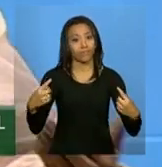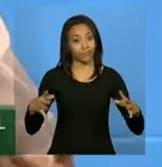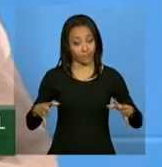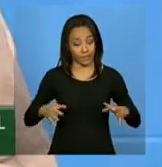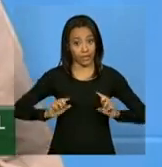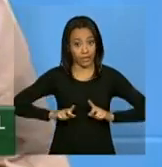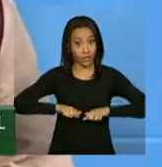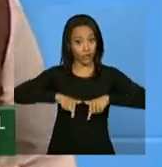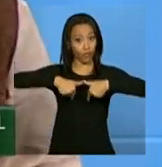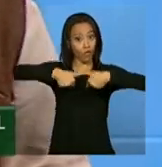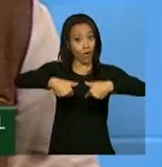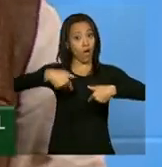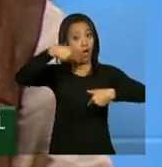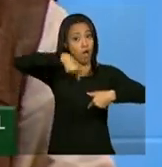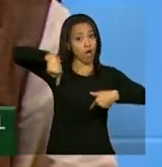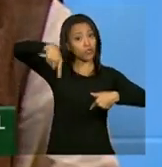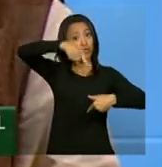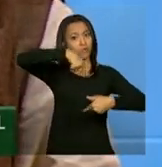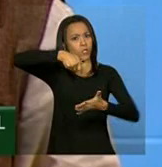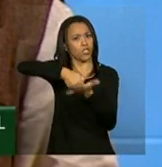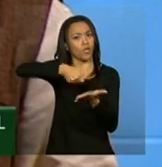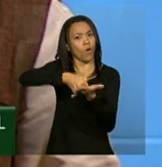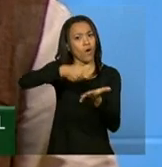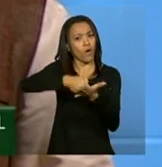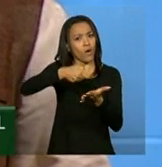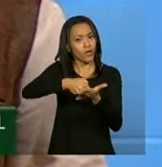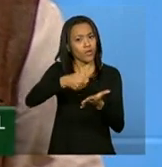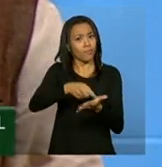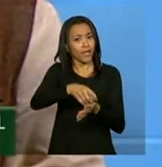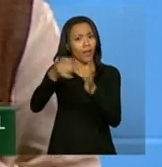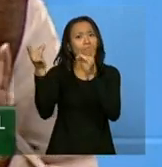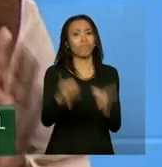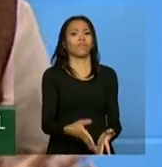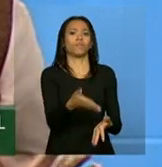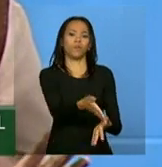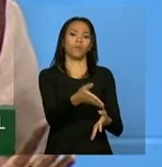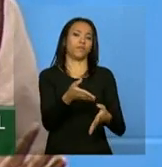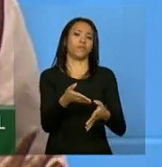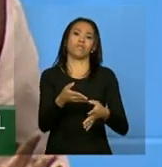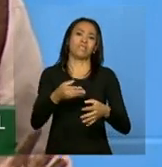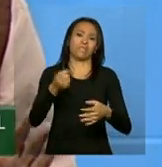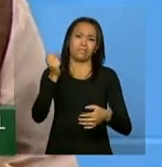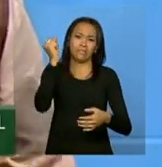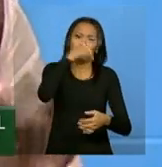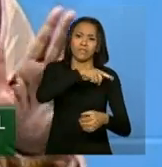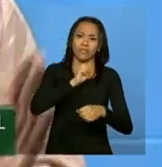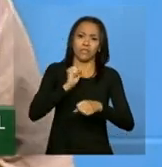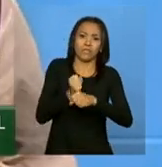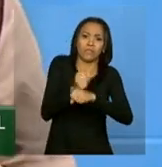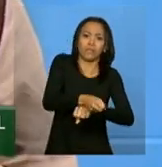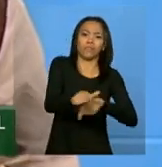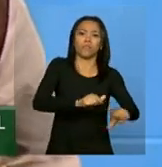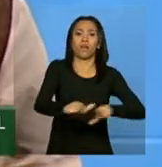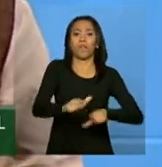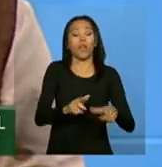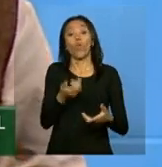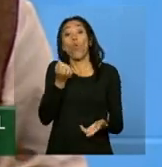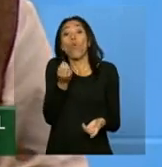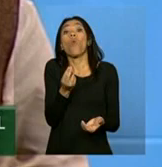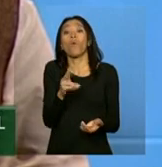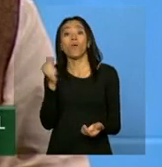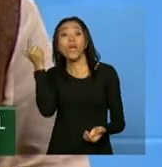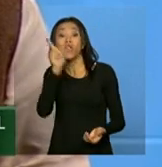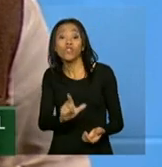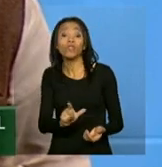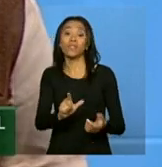muito rigorosos para que essas crianças saiam dessas situações tão difíceis. Porque nós não vamos conseguir resolver o problema da educação sem